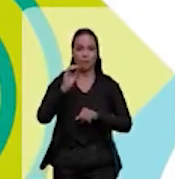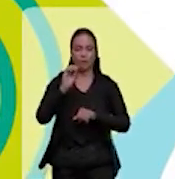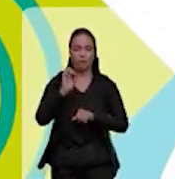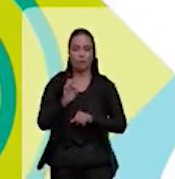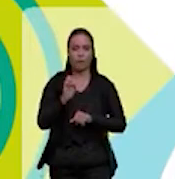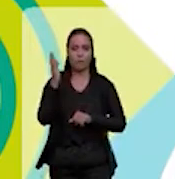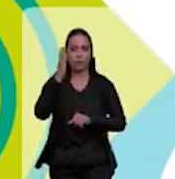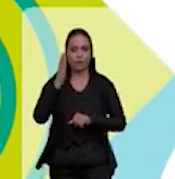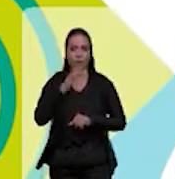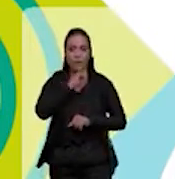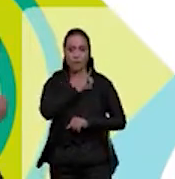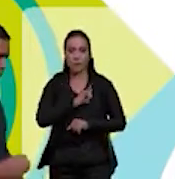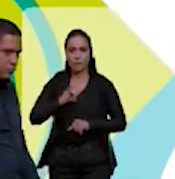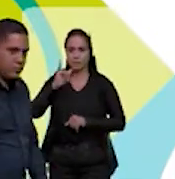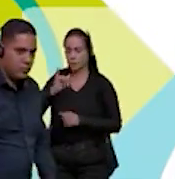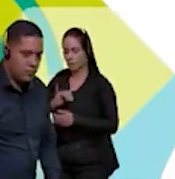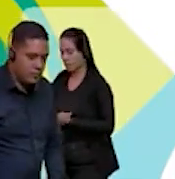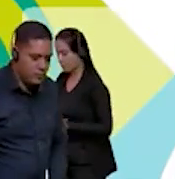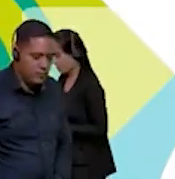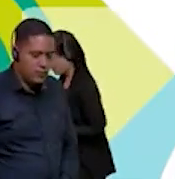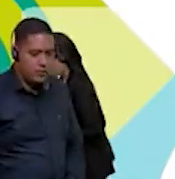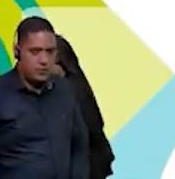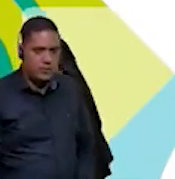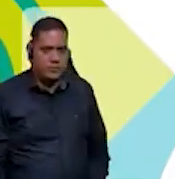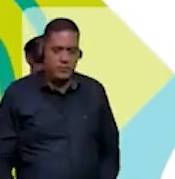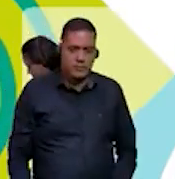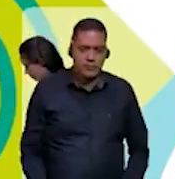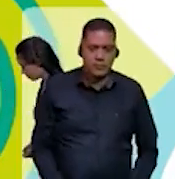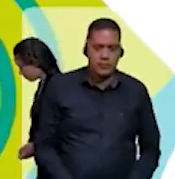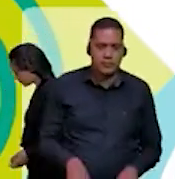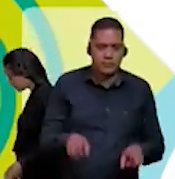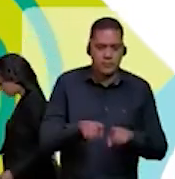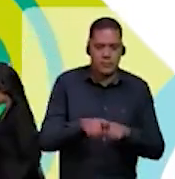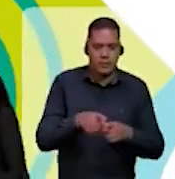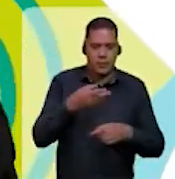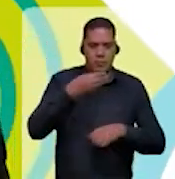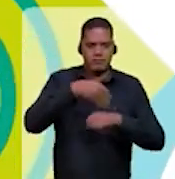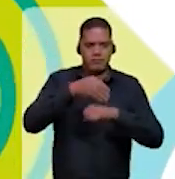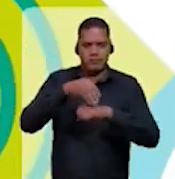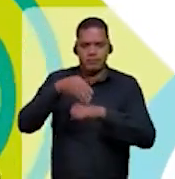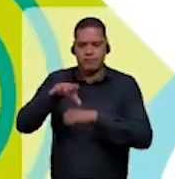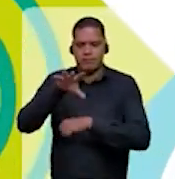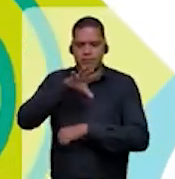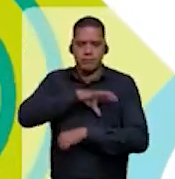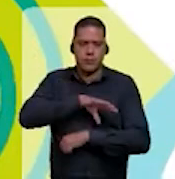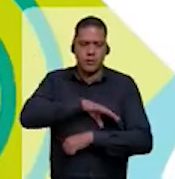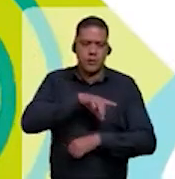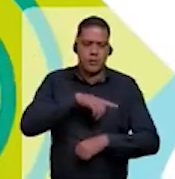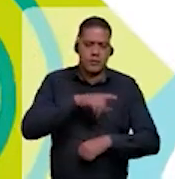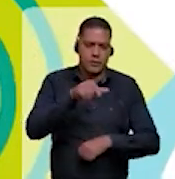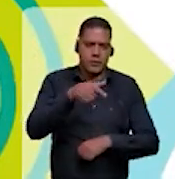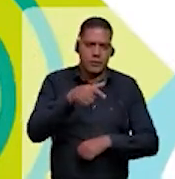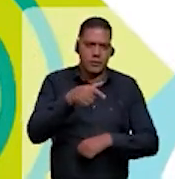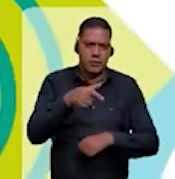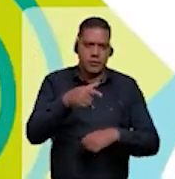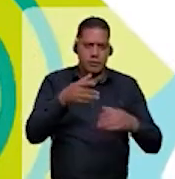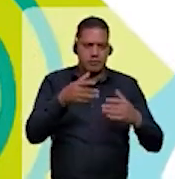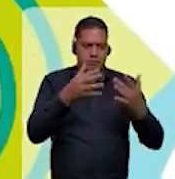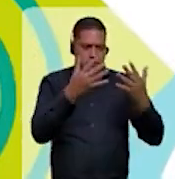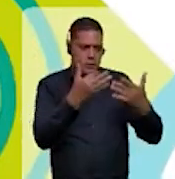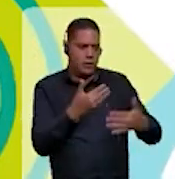que é a publicação do Panorama da contribuição do Brasil para a difusão do português que está exposto ali